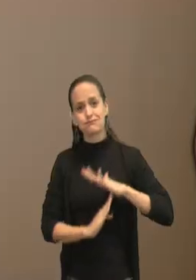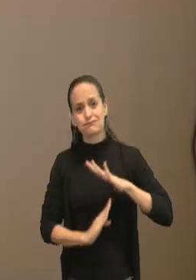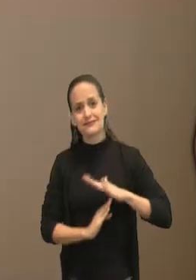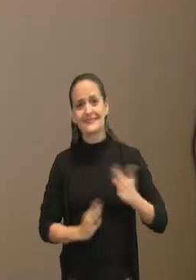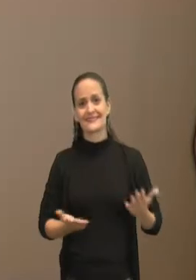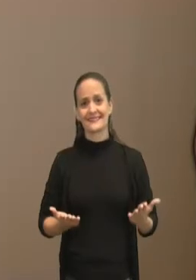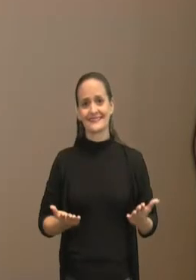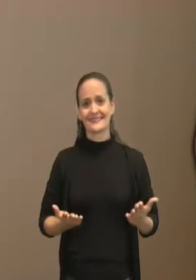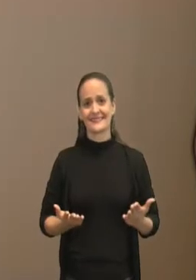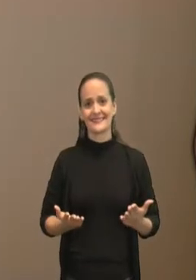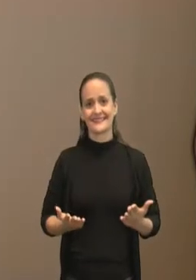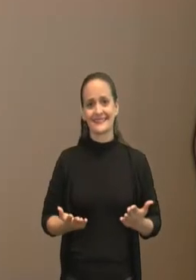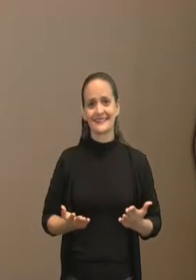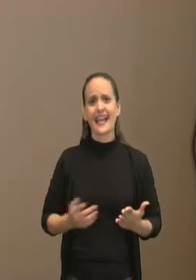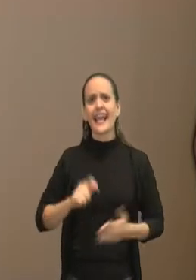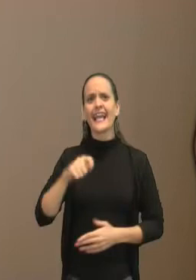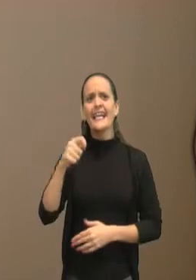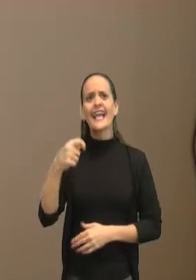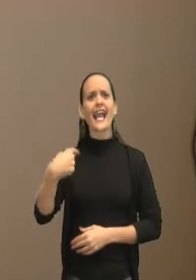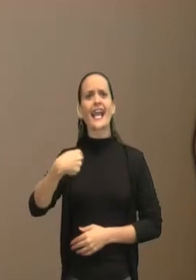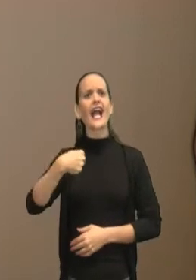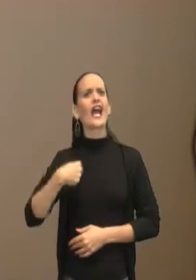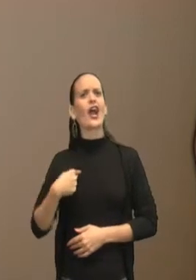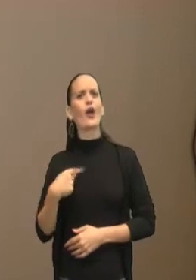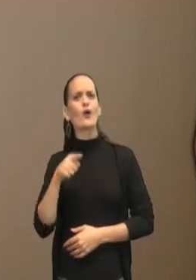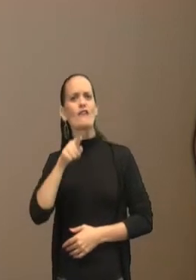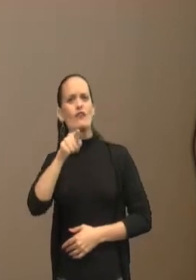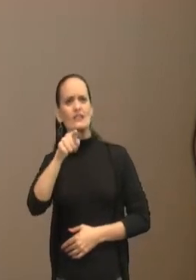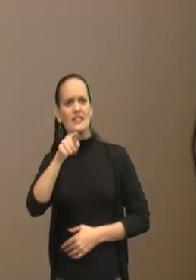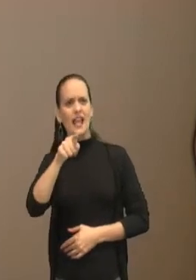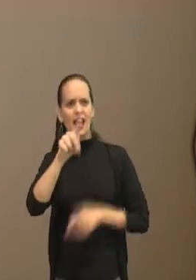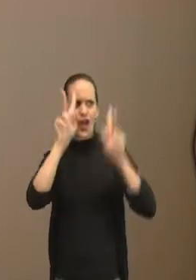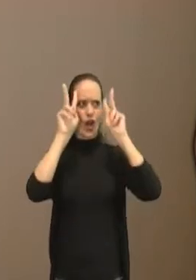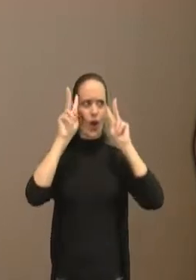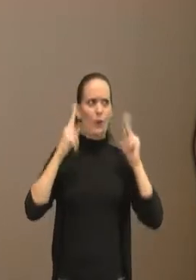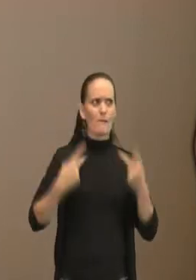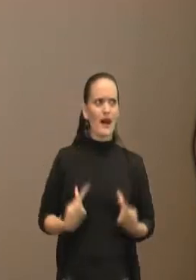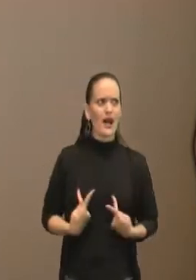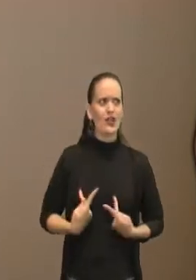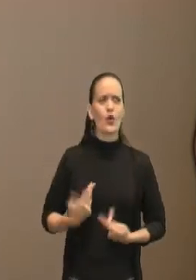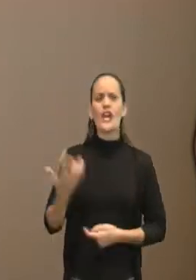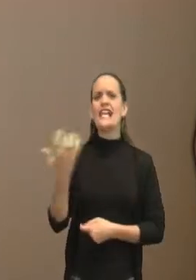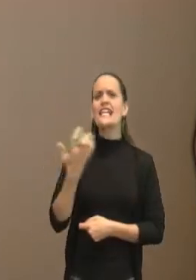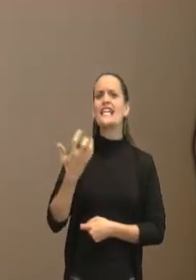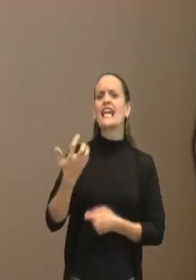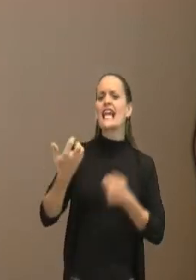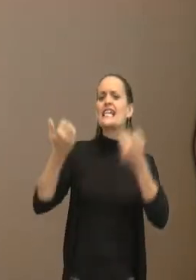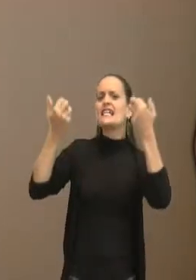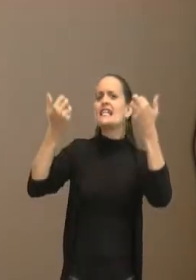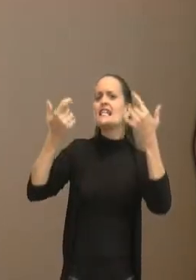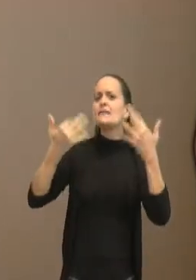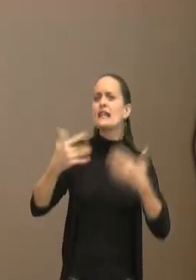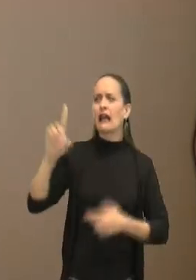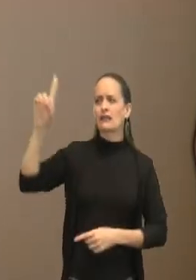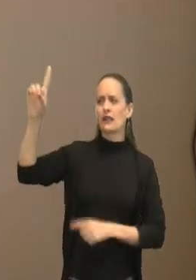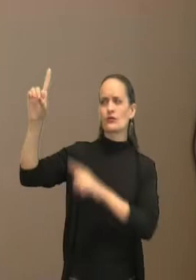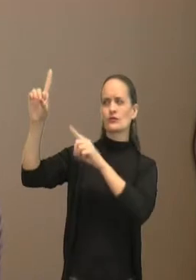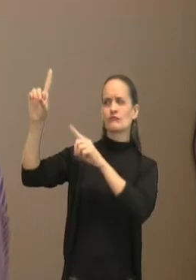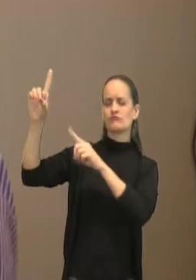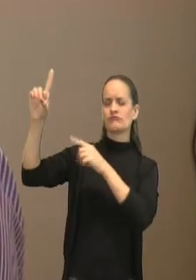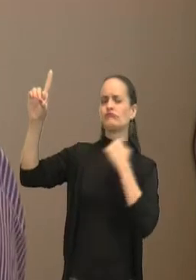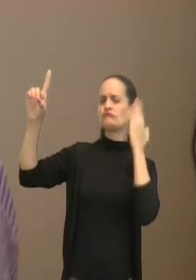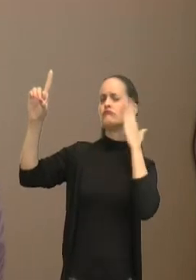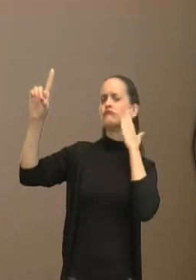Quem somos nós, criaturas, para definir e explicar completamente o Criador? Foi por isso que